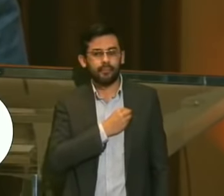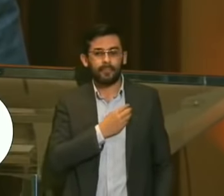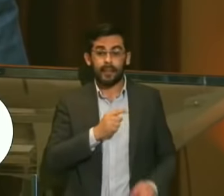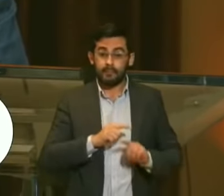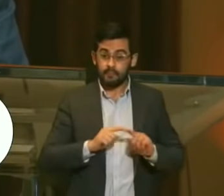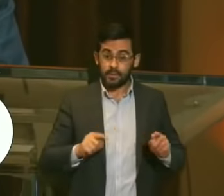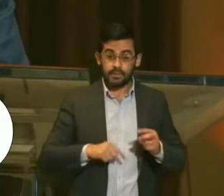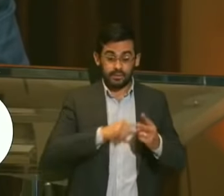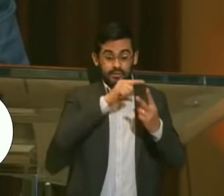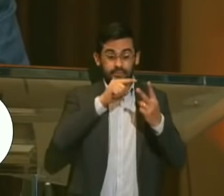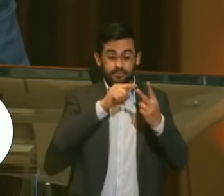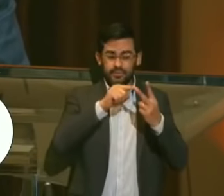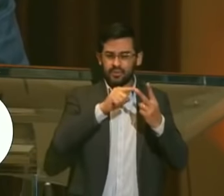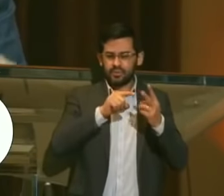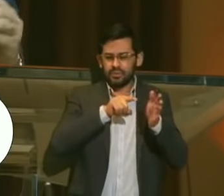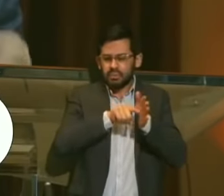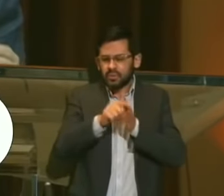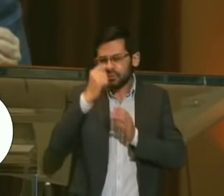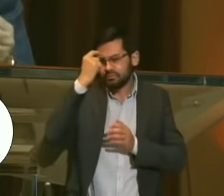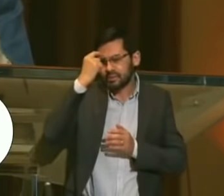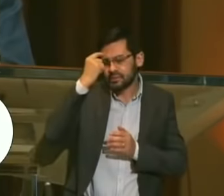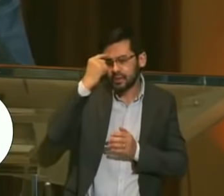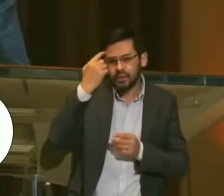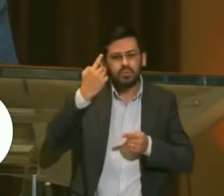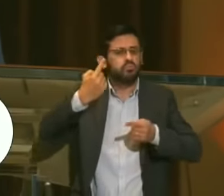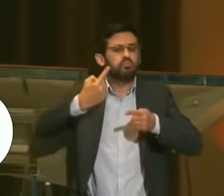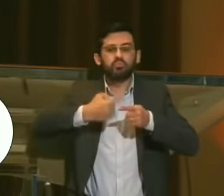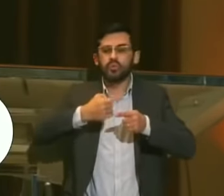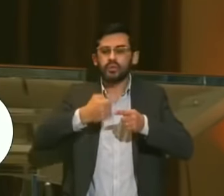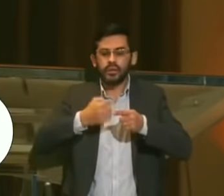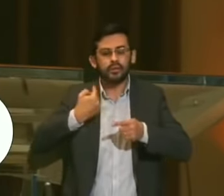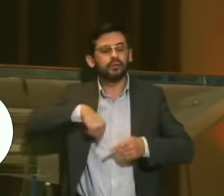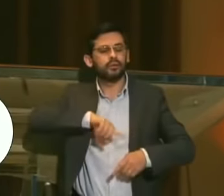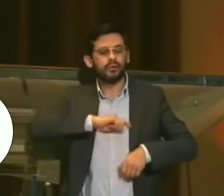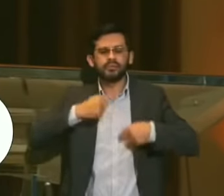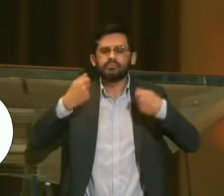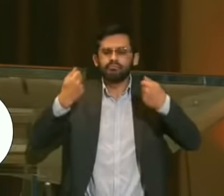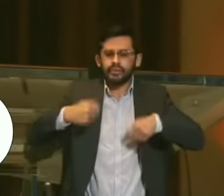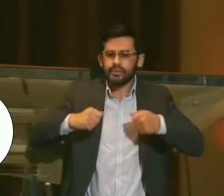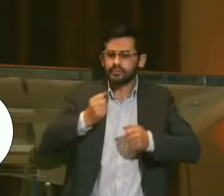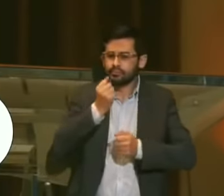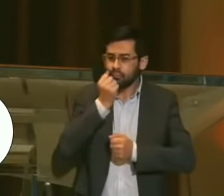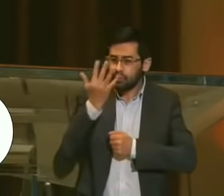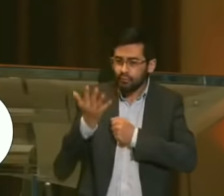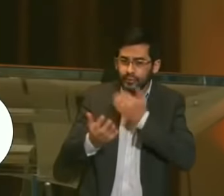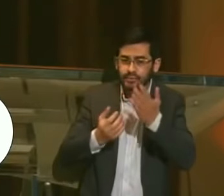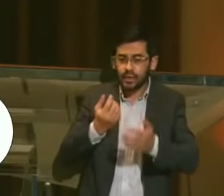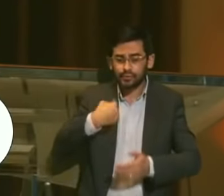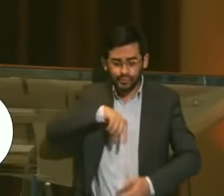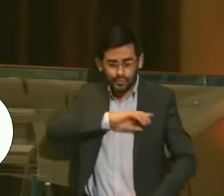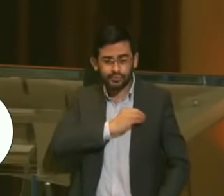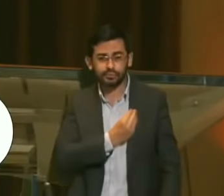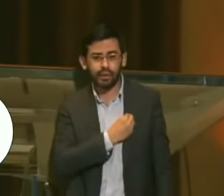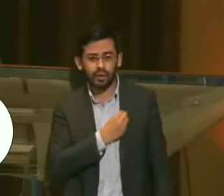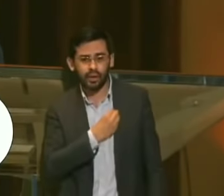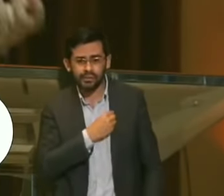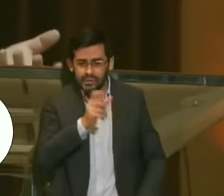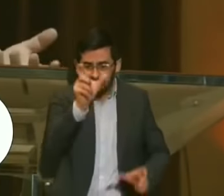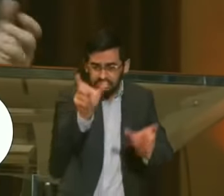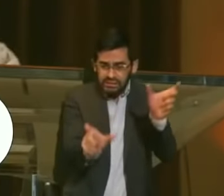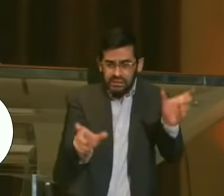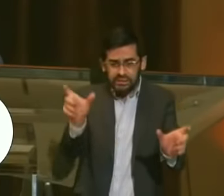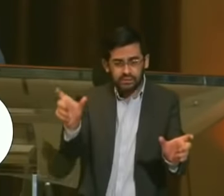E a segunda, não é? Por que nós devemos confessar os nossos pecados uns aos